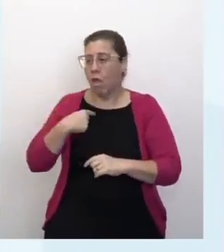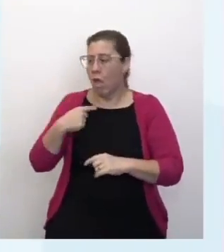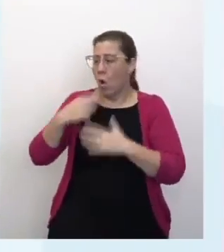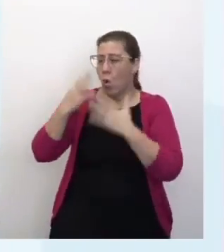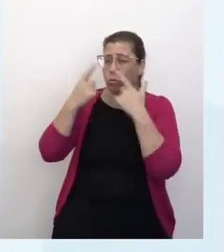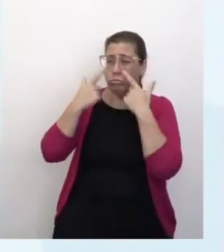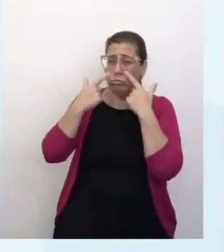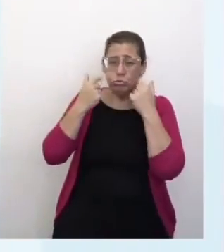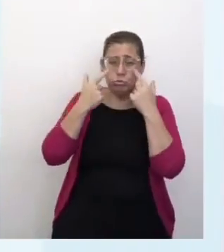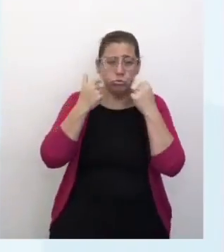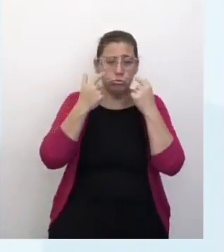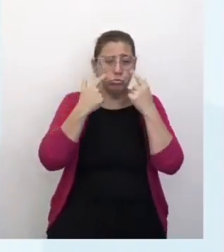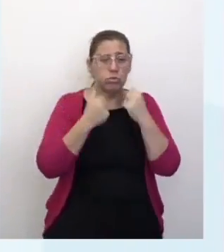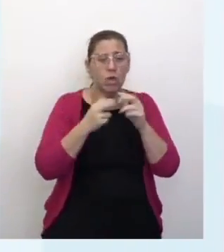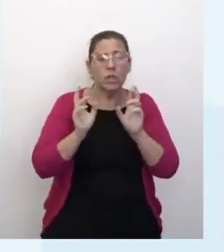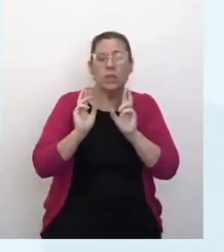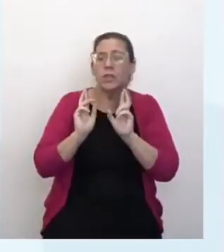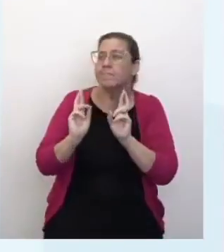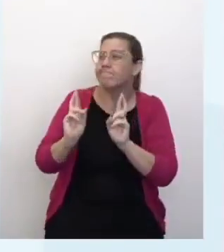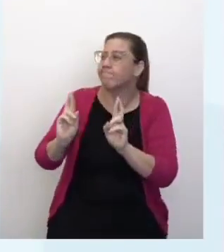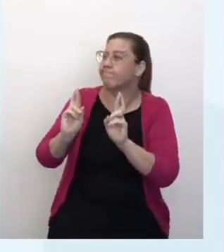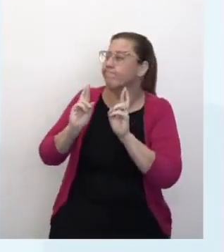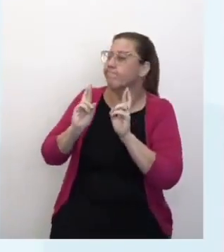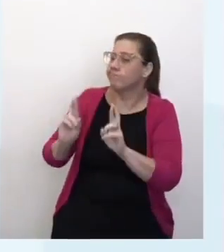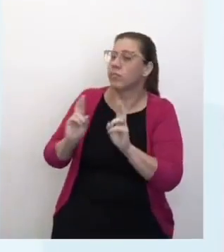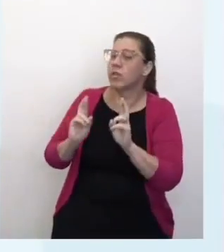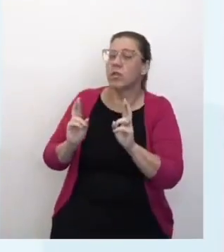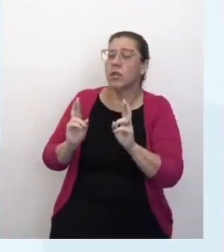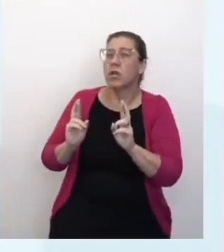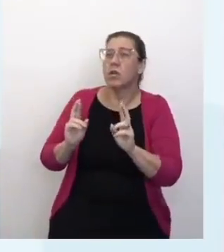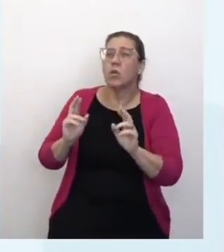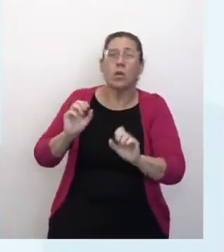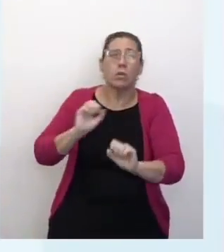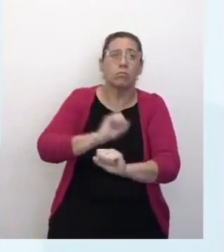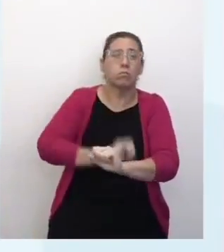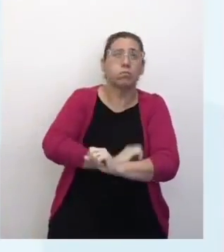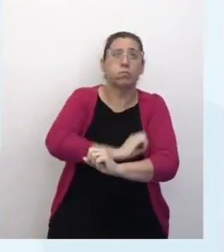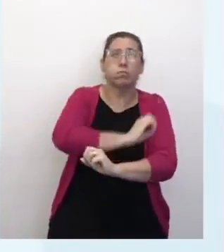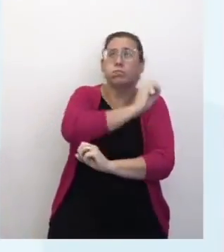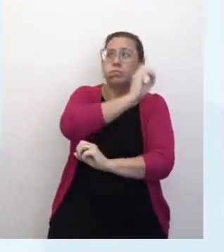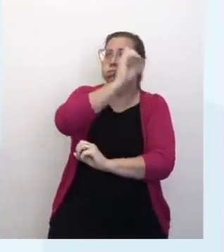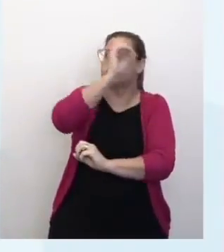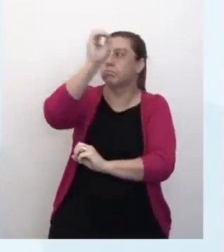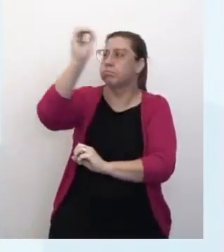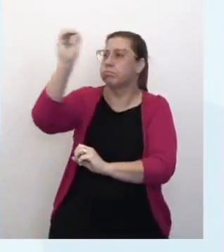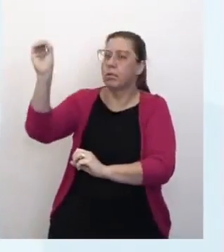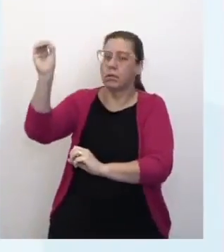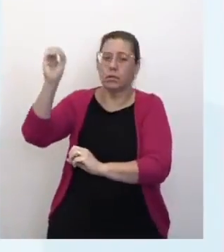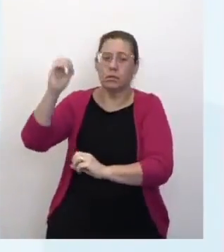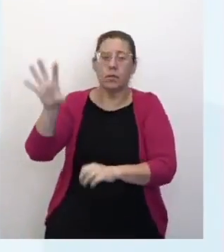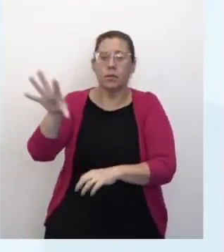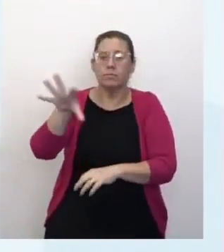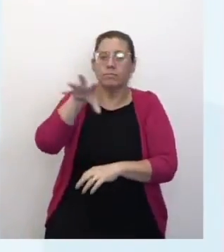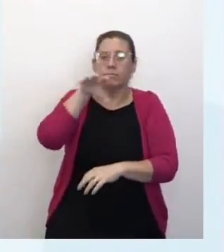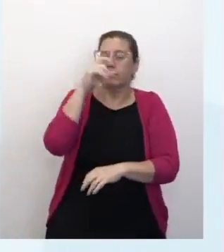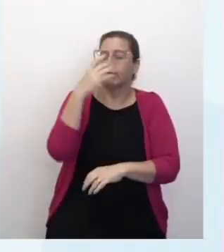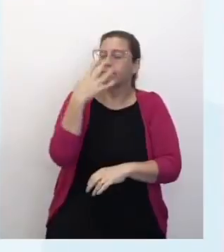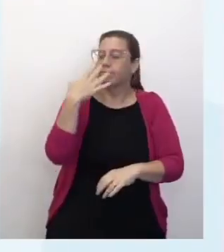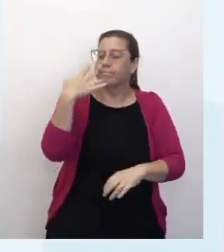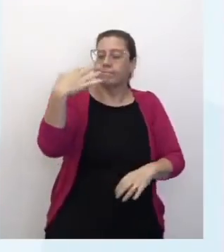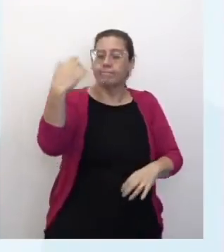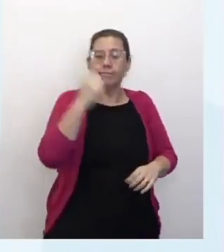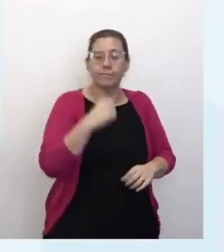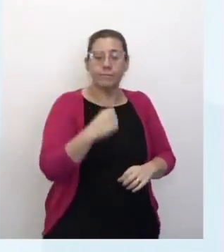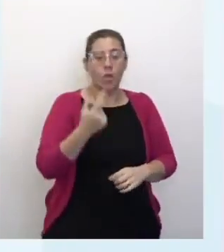dizia, espero ao menos que desponte a aurora, tua alcova é cheirosa como um ninho. E